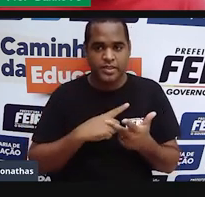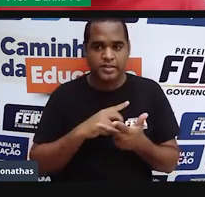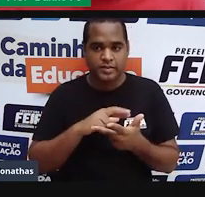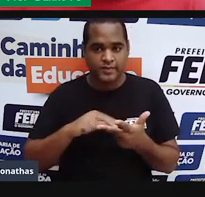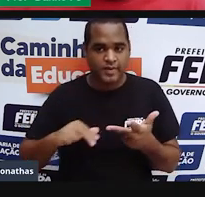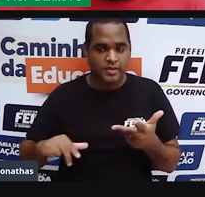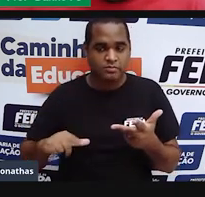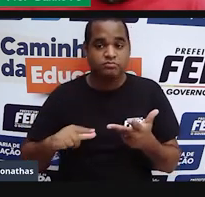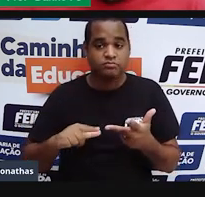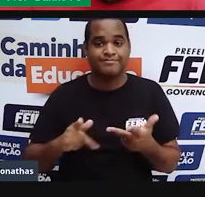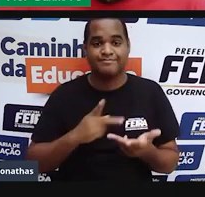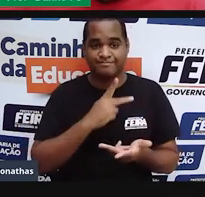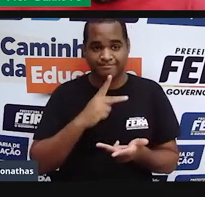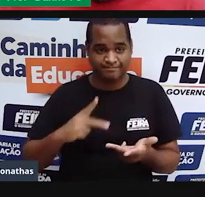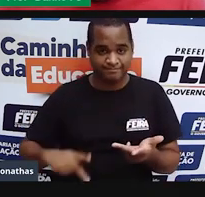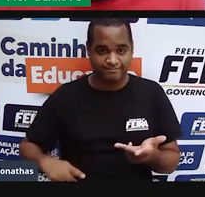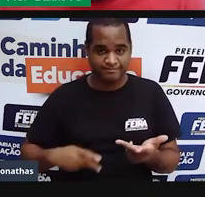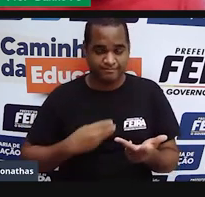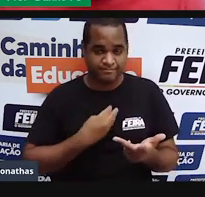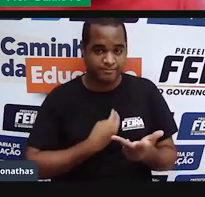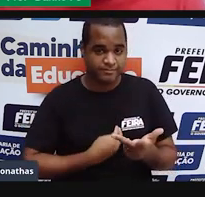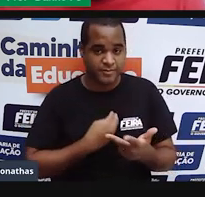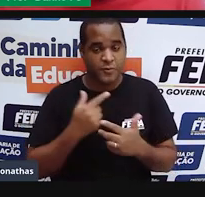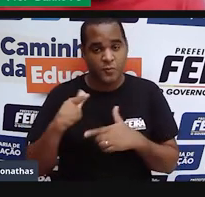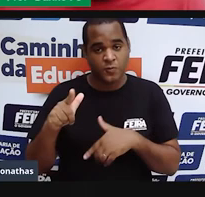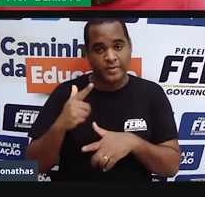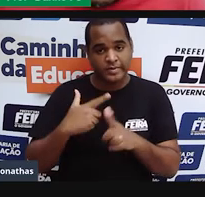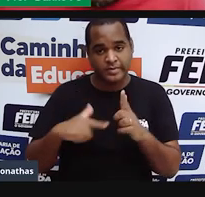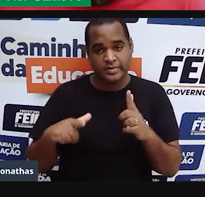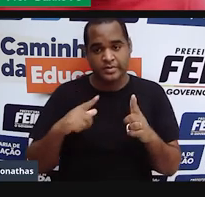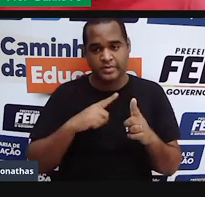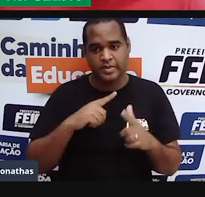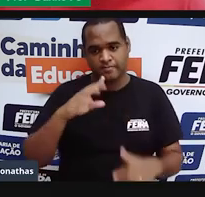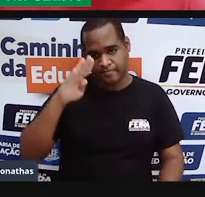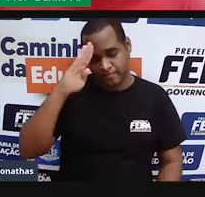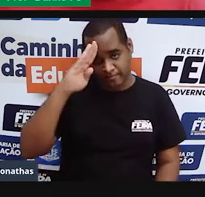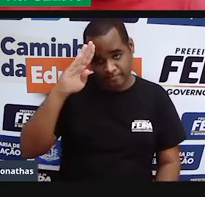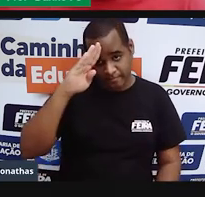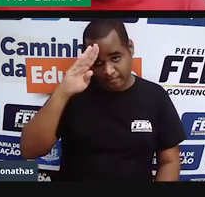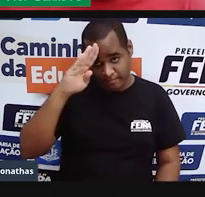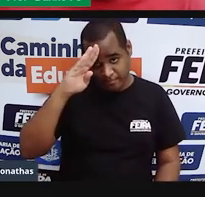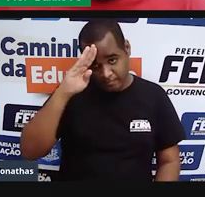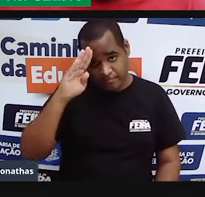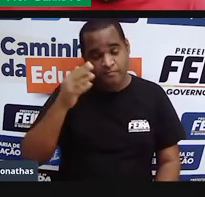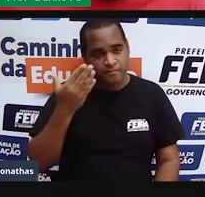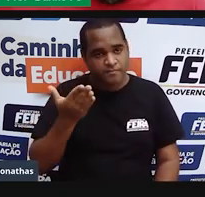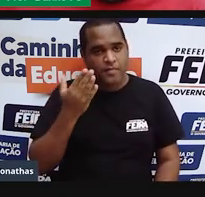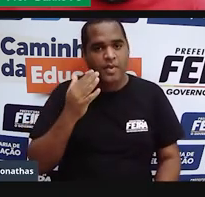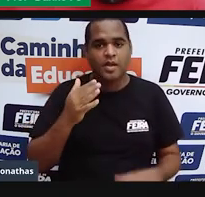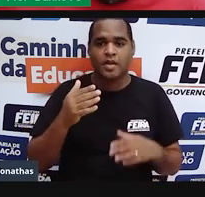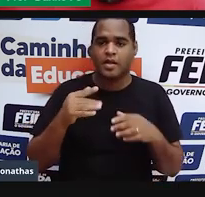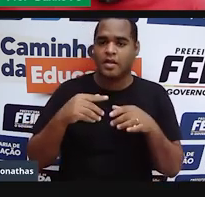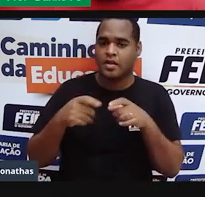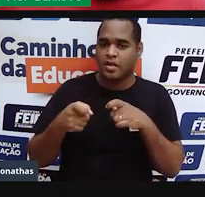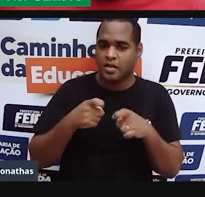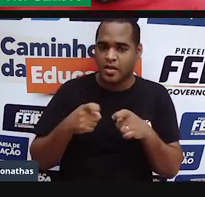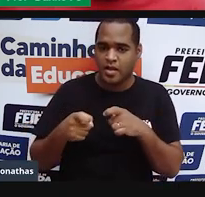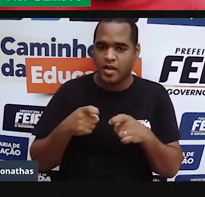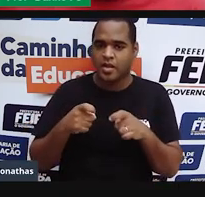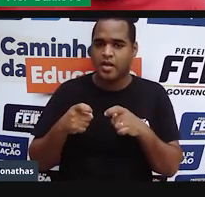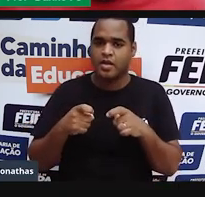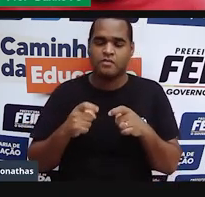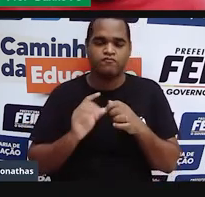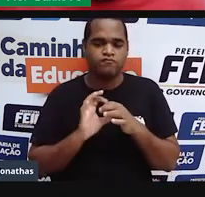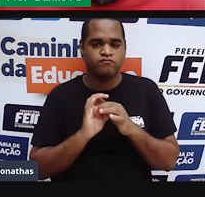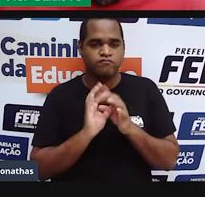República e os nossos primeiros presidentes, a grande maioria deles, foram militares. Após a guerra, os militares